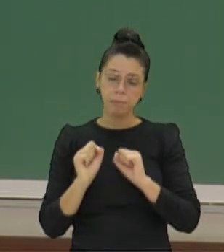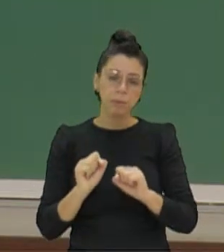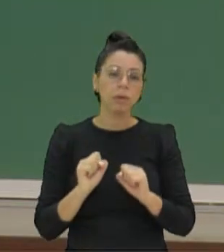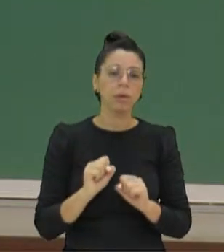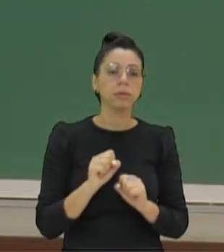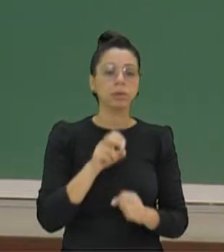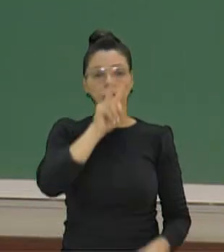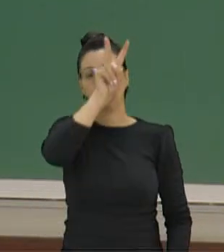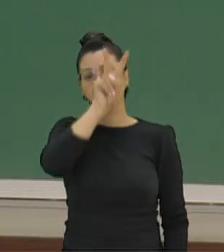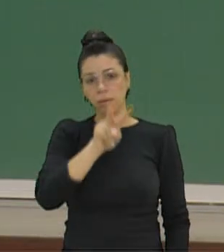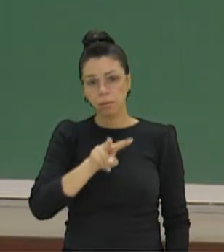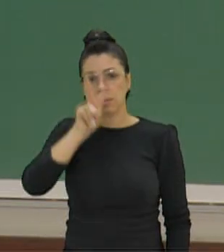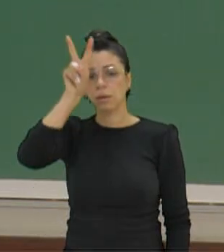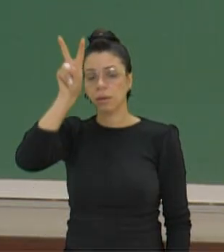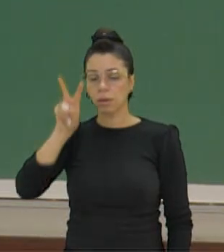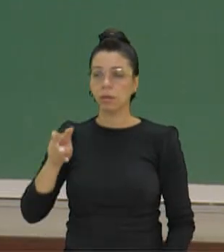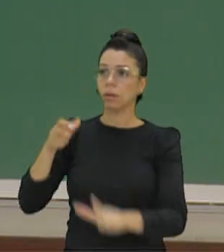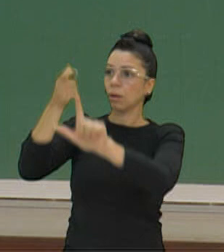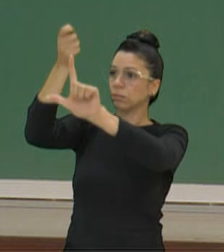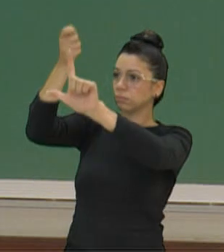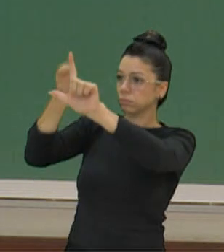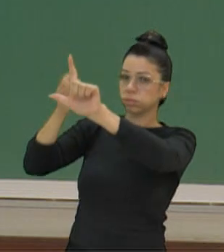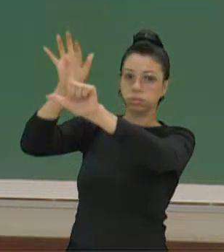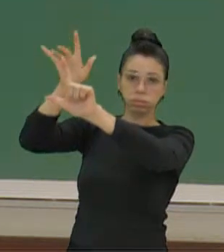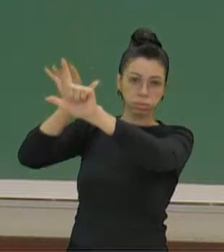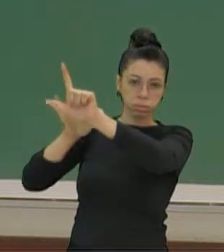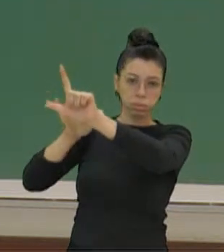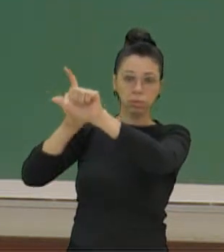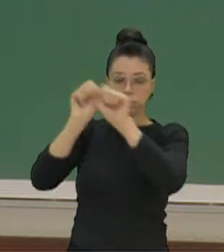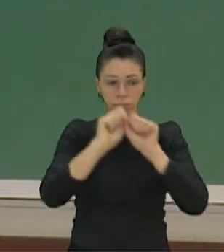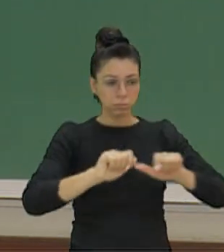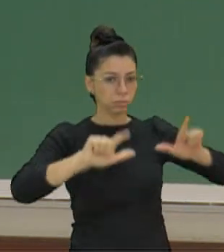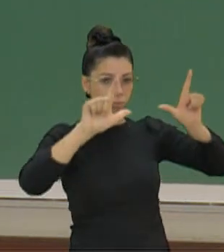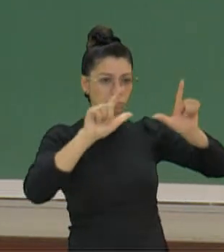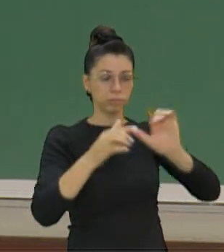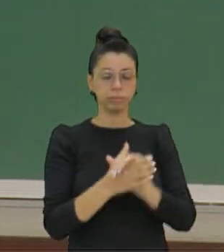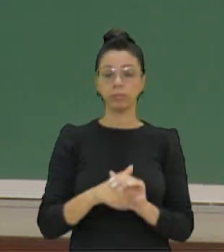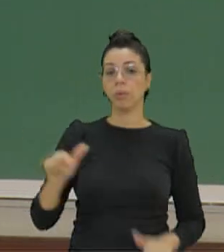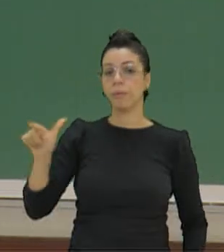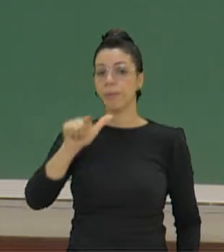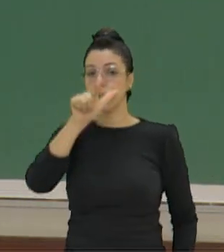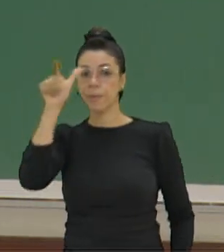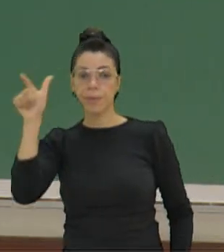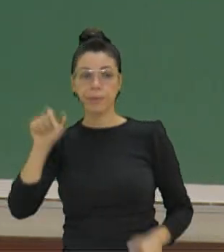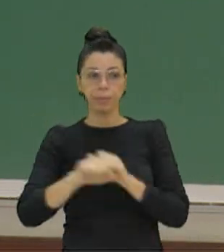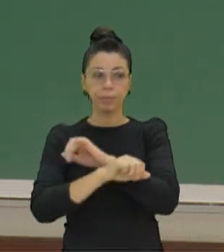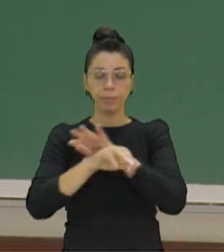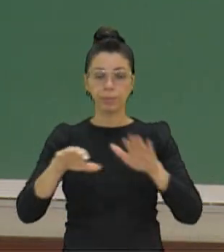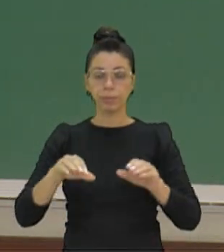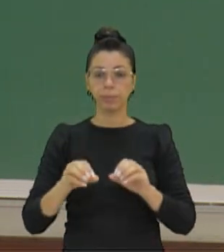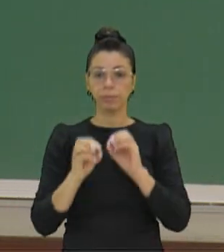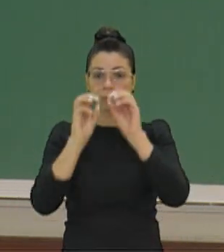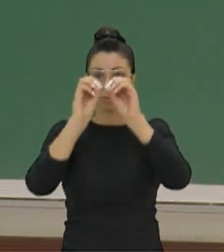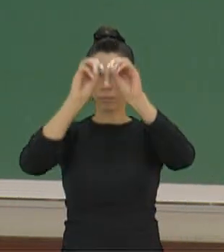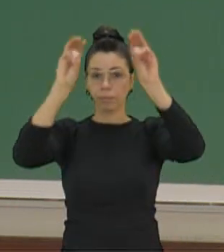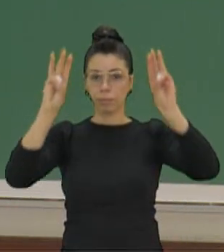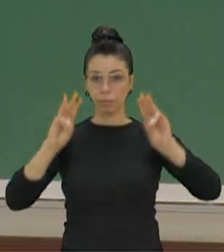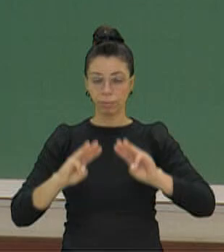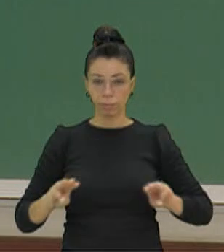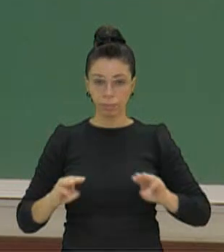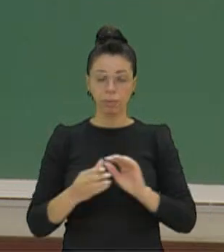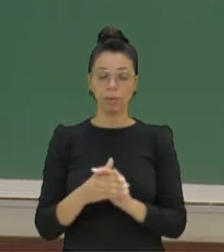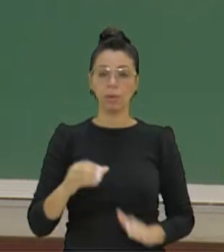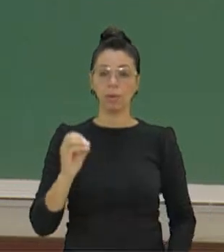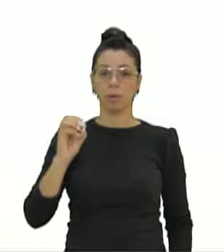íntegra, né? Fazendo o escaneamento aqui do QR Code. Mais uma matéria da ONU, da Organização das